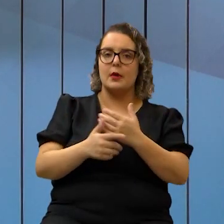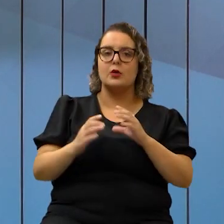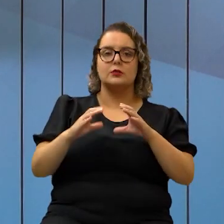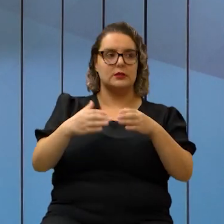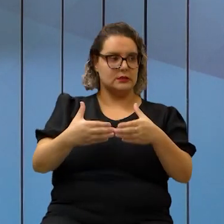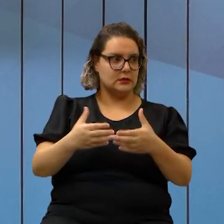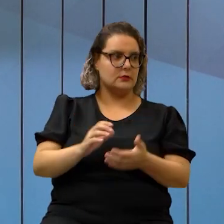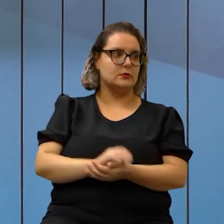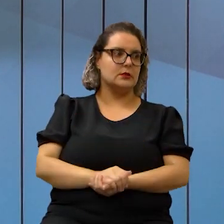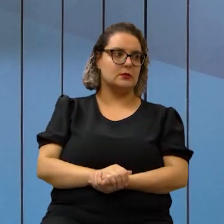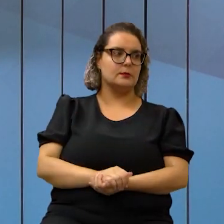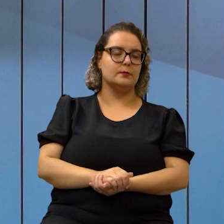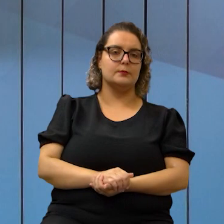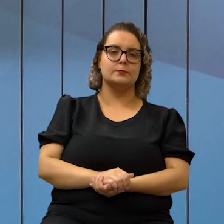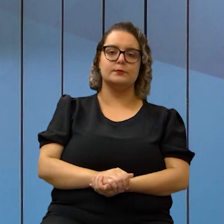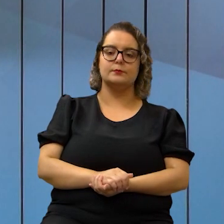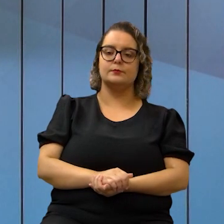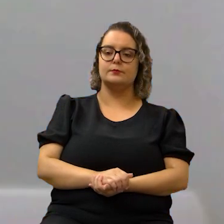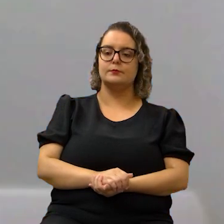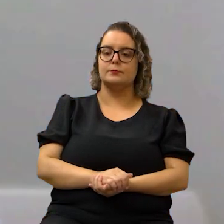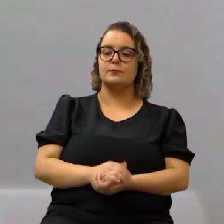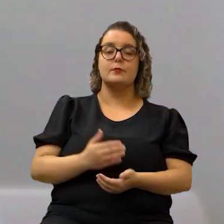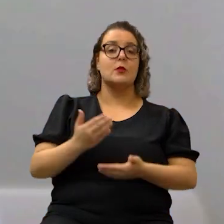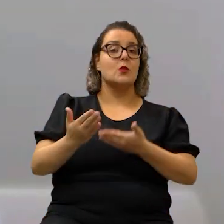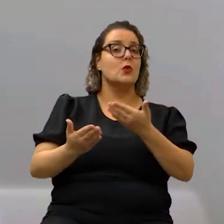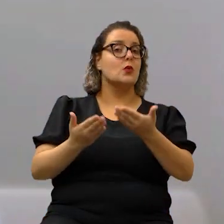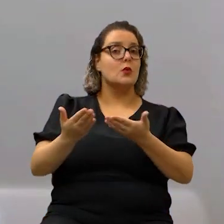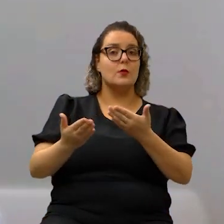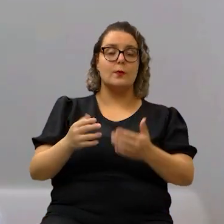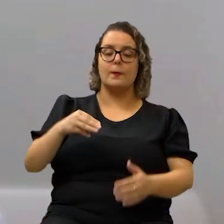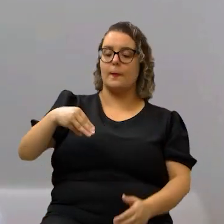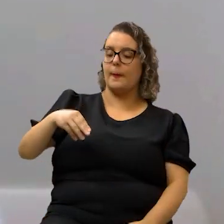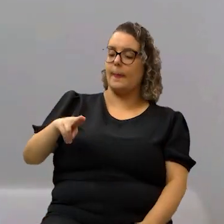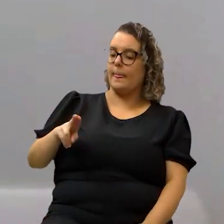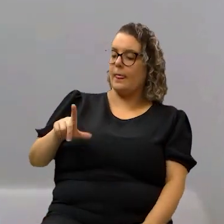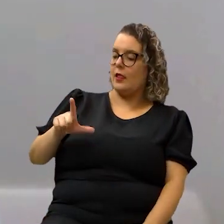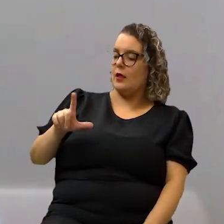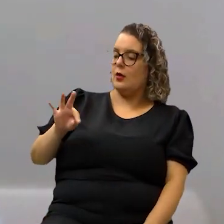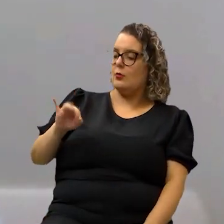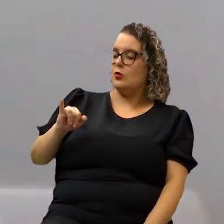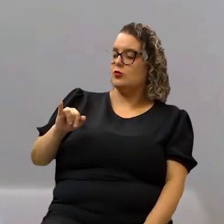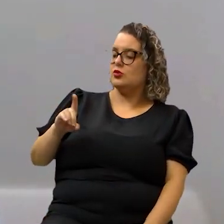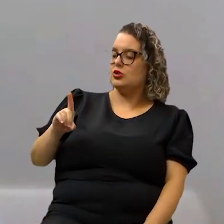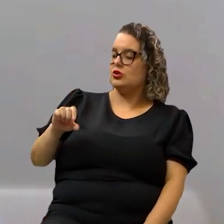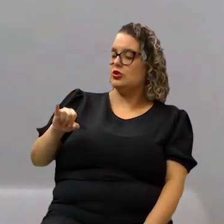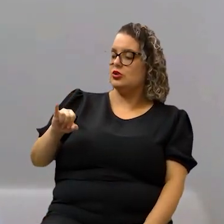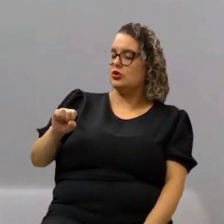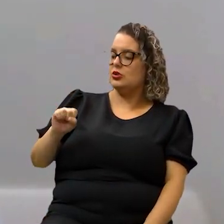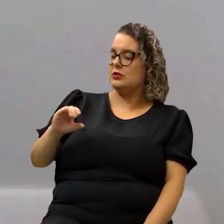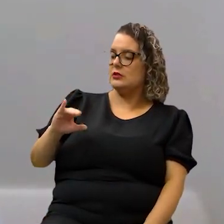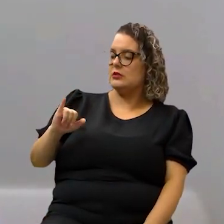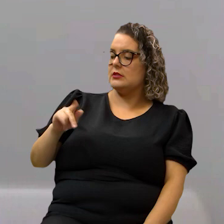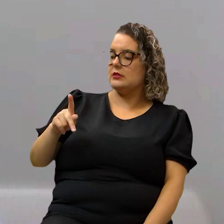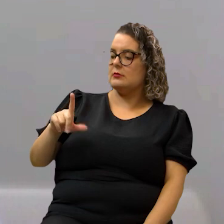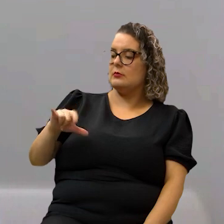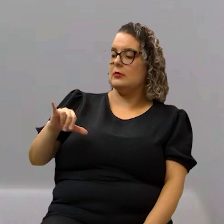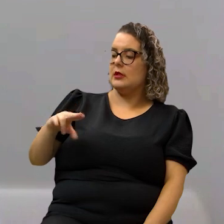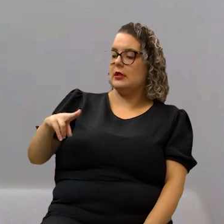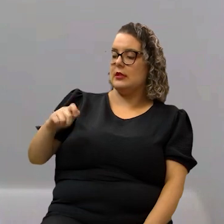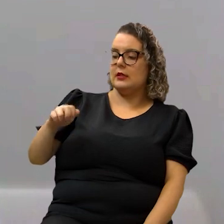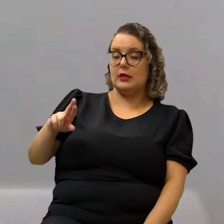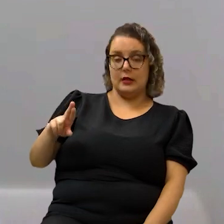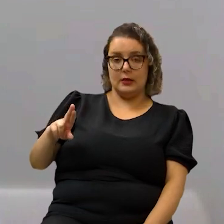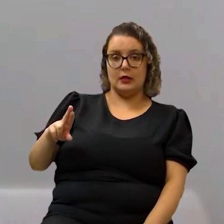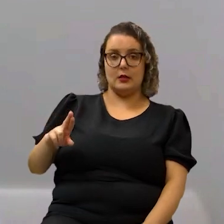que é o papel dessa equipe? O tratamento multidisciplinar ou multiprofissional é fundamental